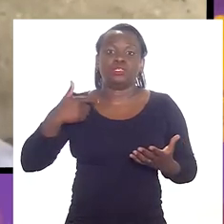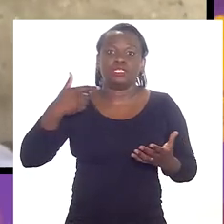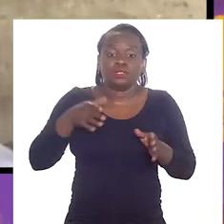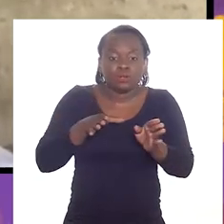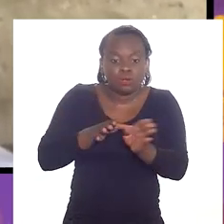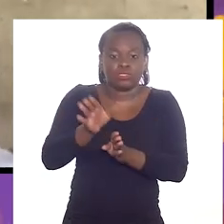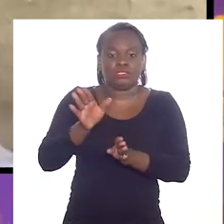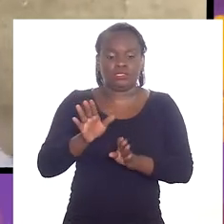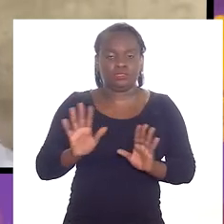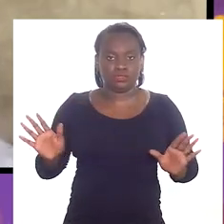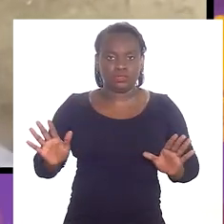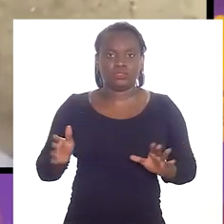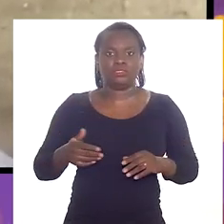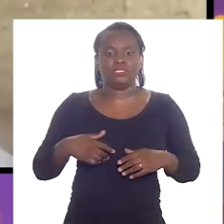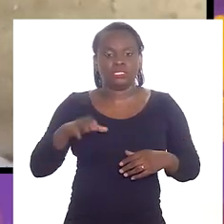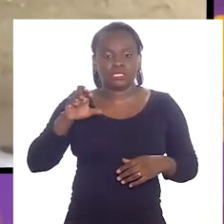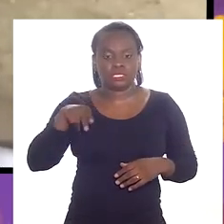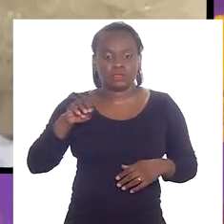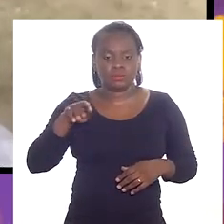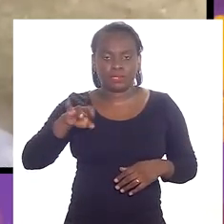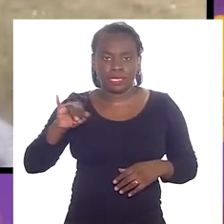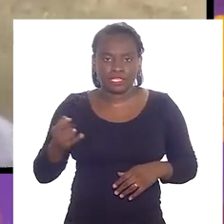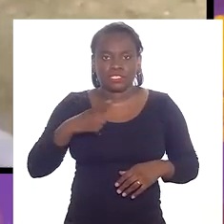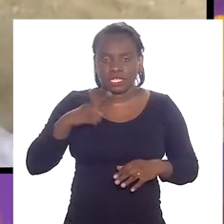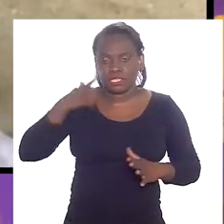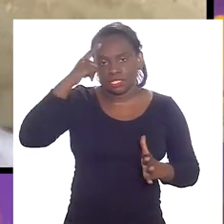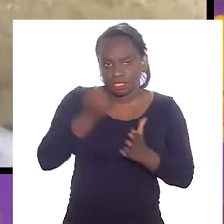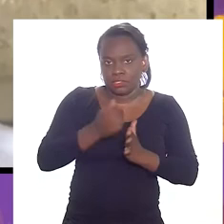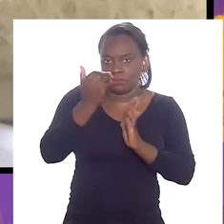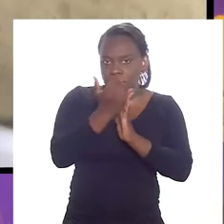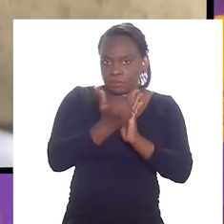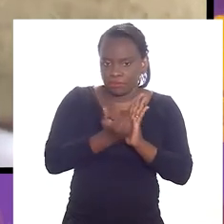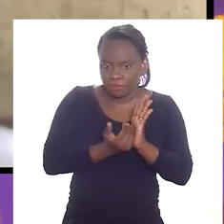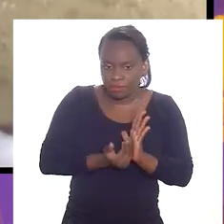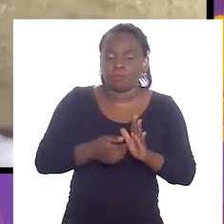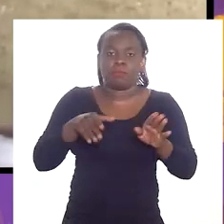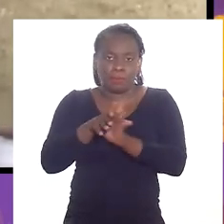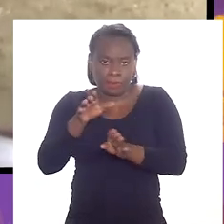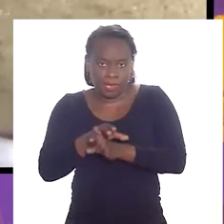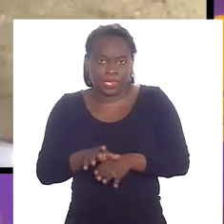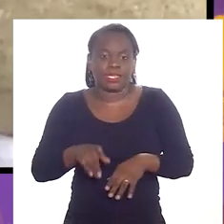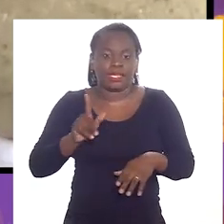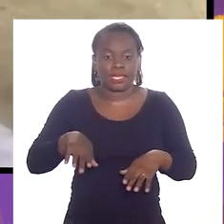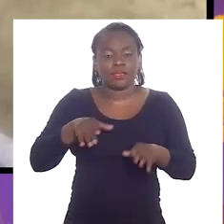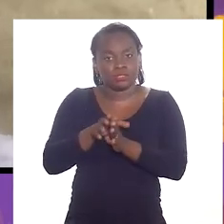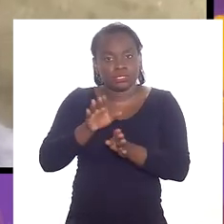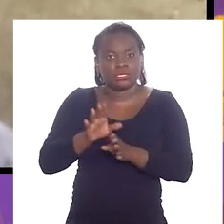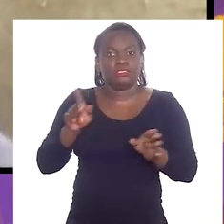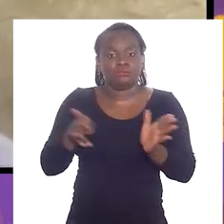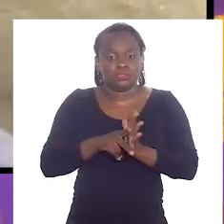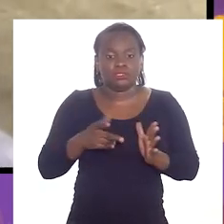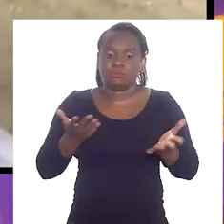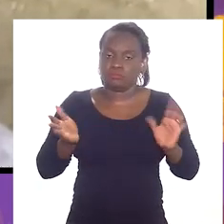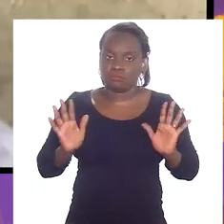câmaras técnicas unanimemente entraram num acordo que não era o momento. Eu fiz,